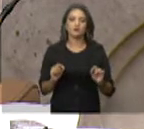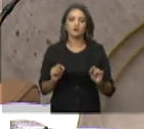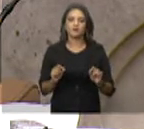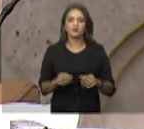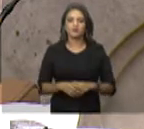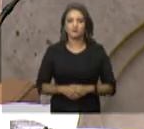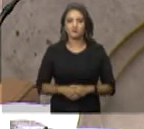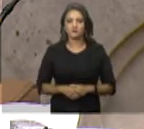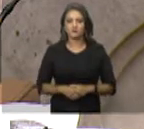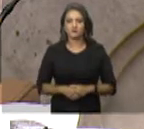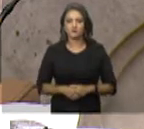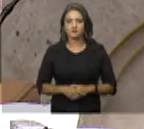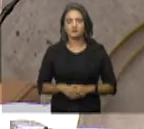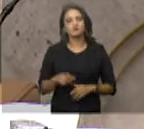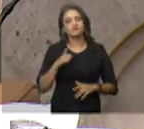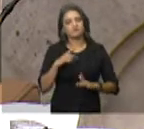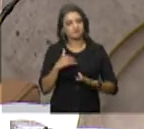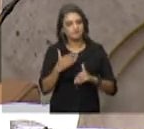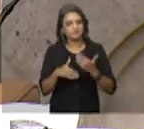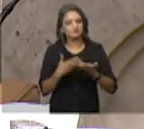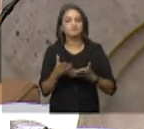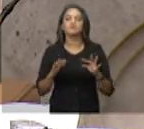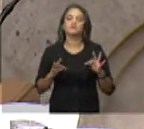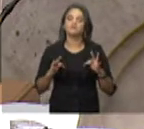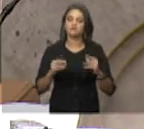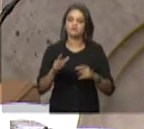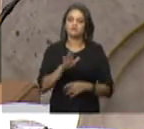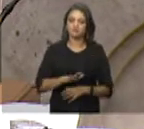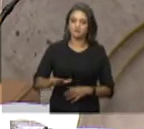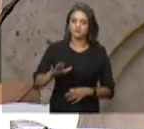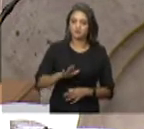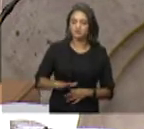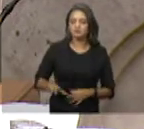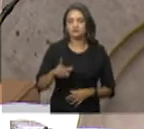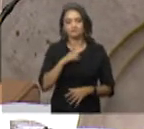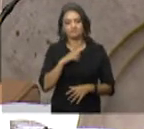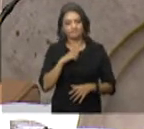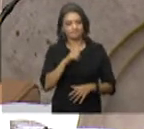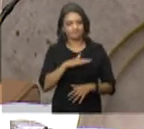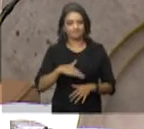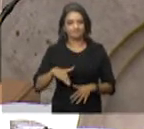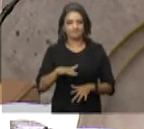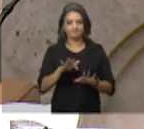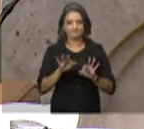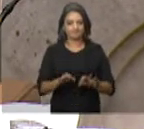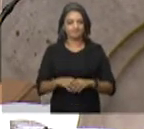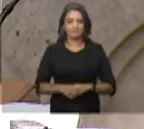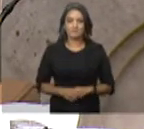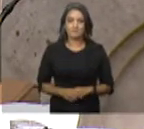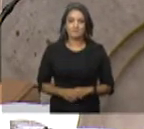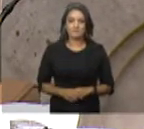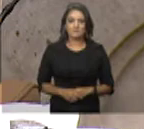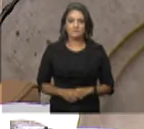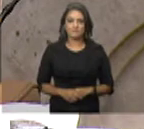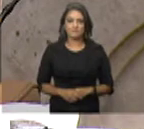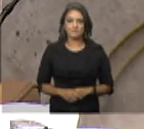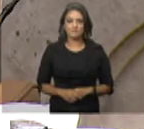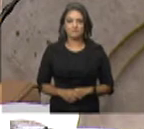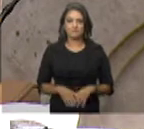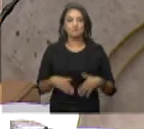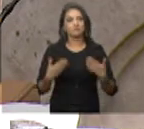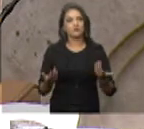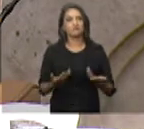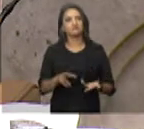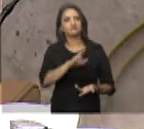o desenvolvimento integral da Criança em condições adequadas a fixação de um dever da